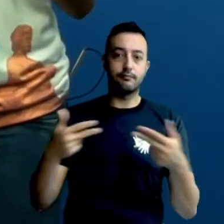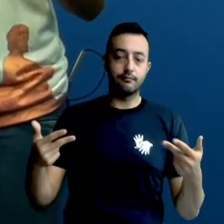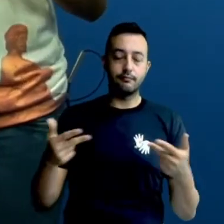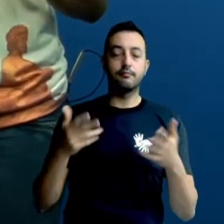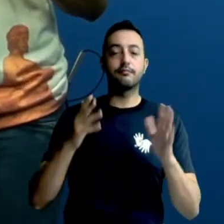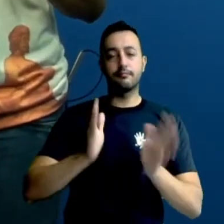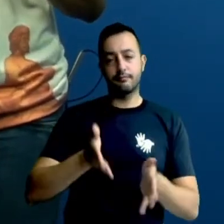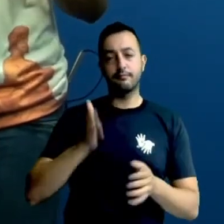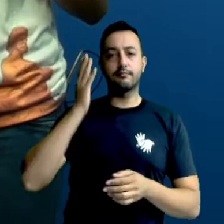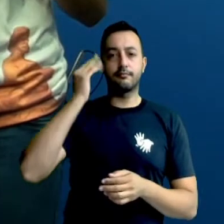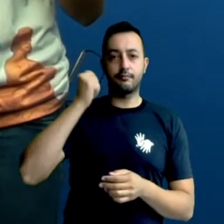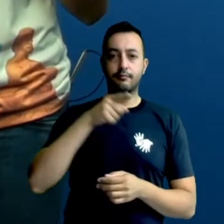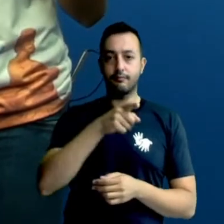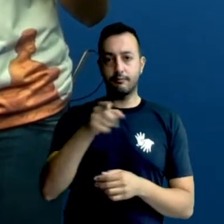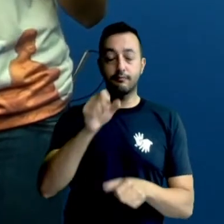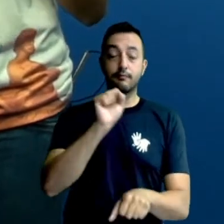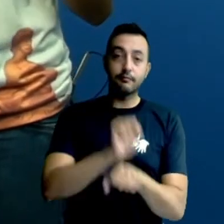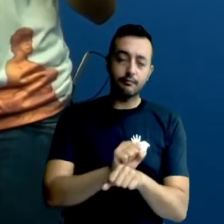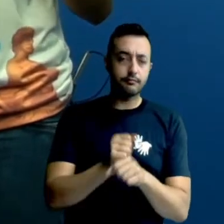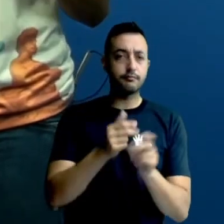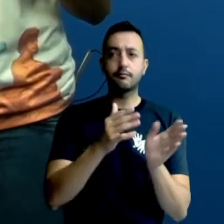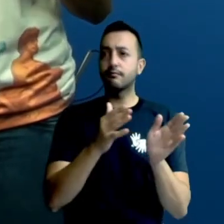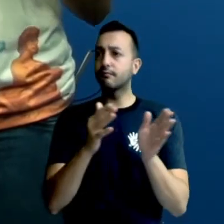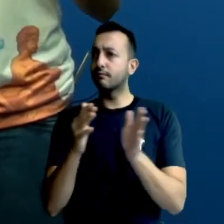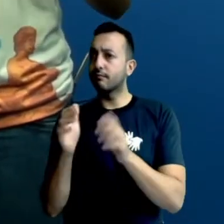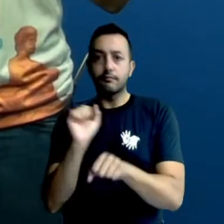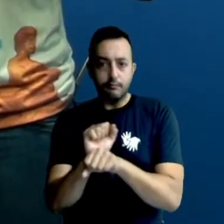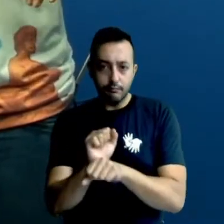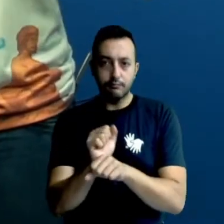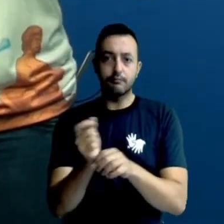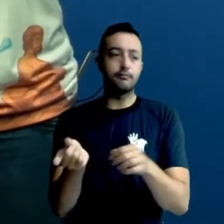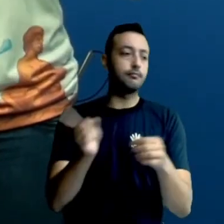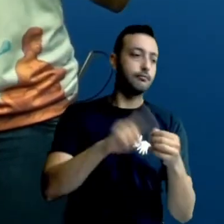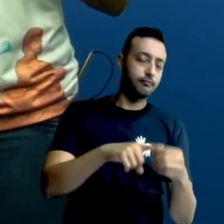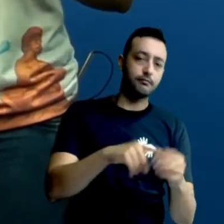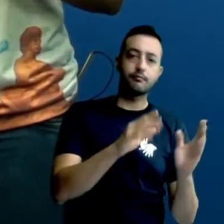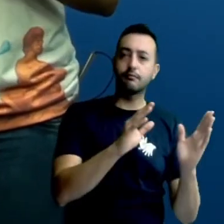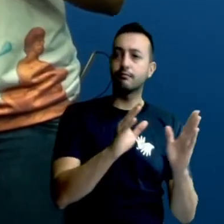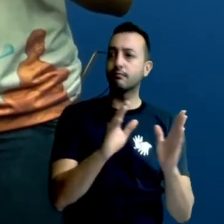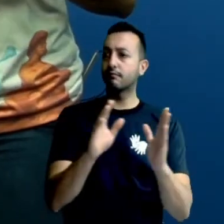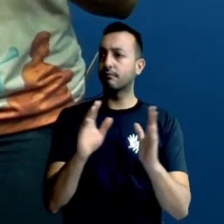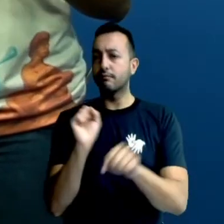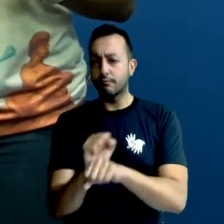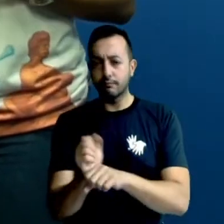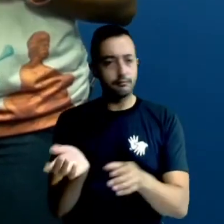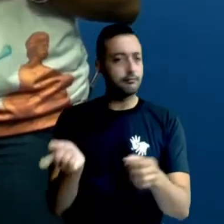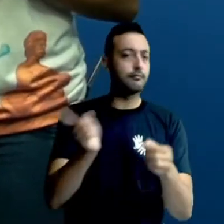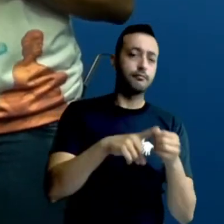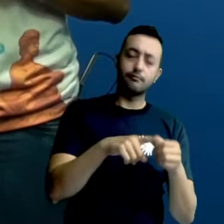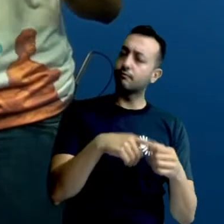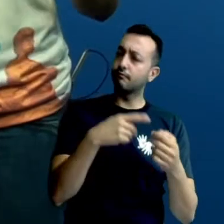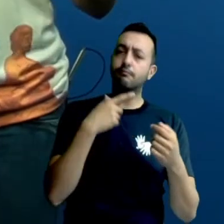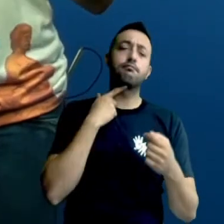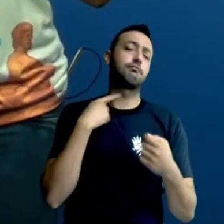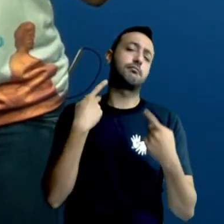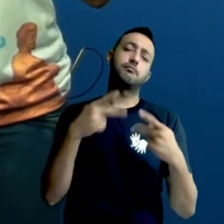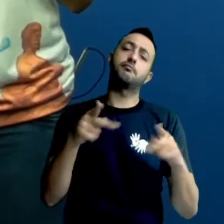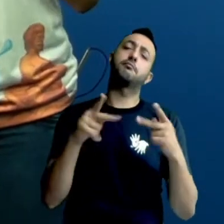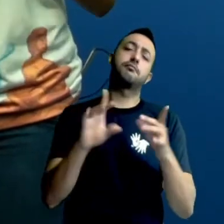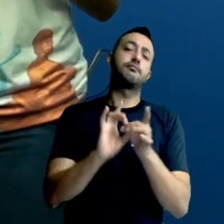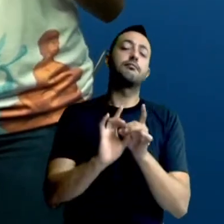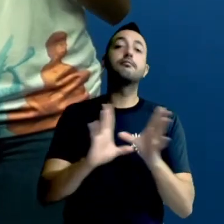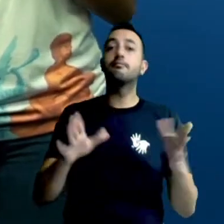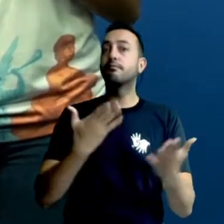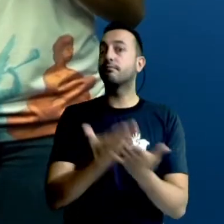já sabendo disso, olha, pause o vídeo quantas vezes quiserem, volte, assista novamente, vai fazendo as observações aí de vocês. É uma